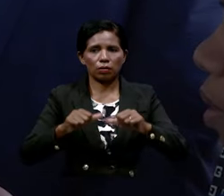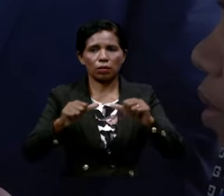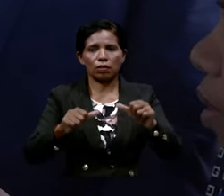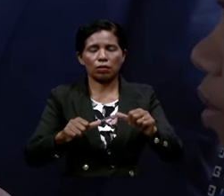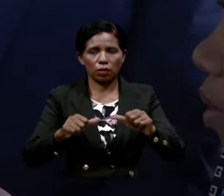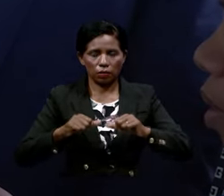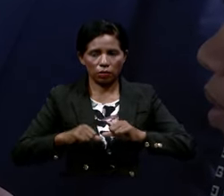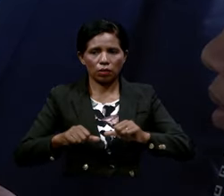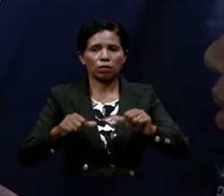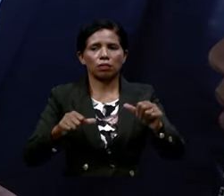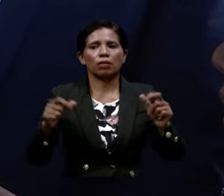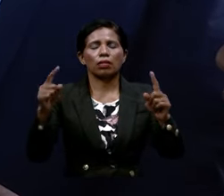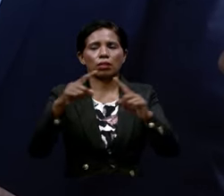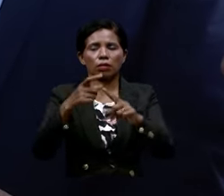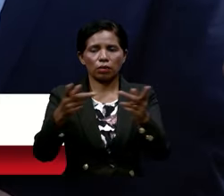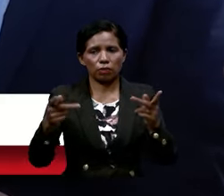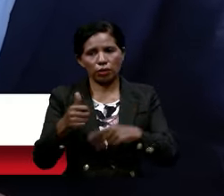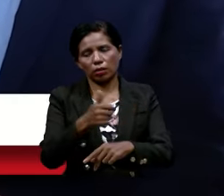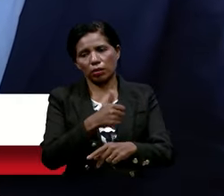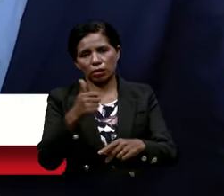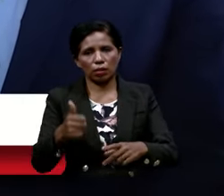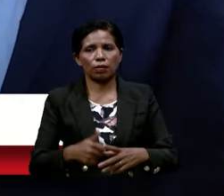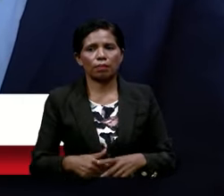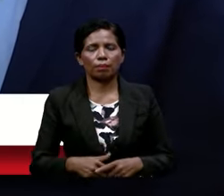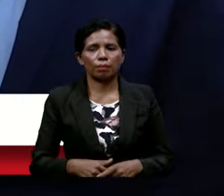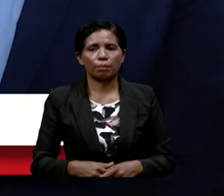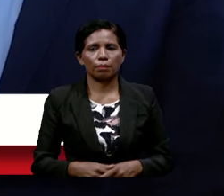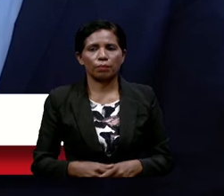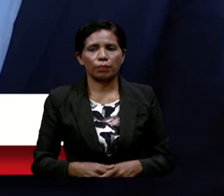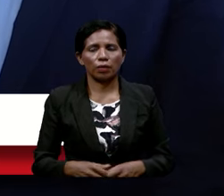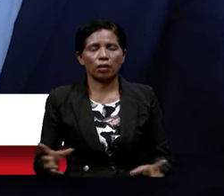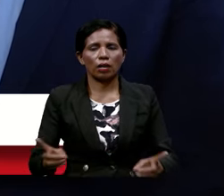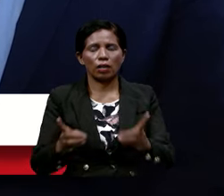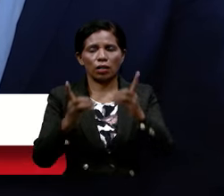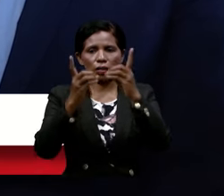Lao e a Fatim Balo, Maca, Hasoru,